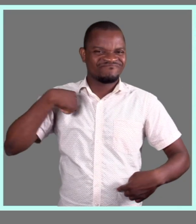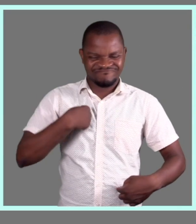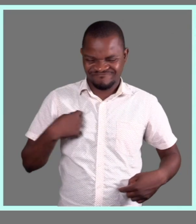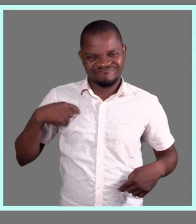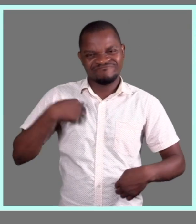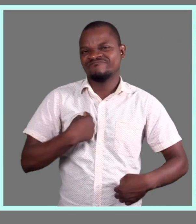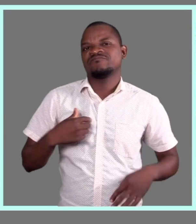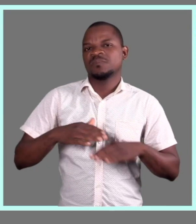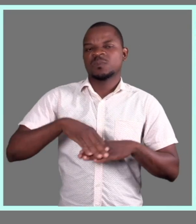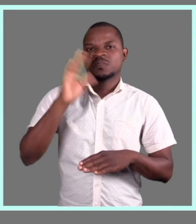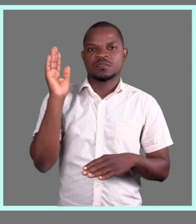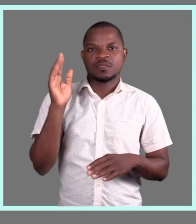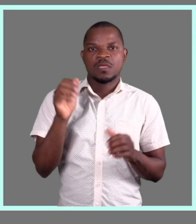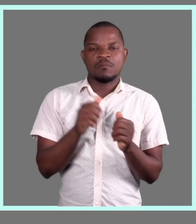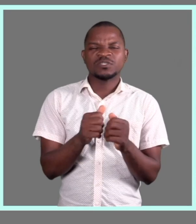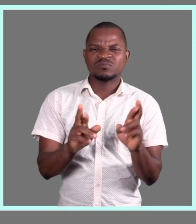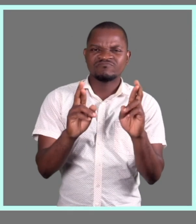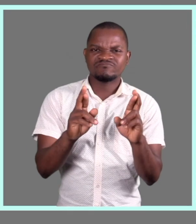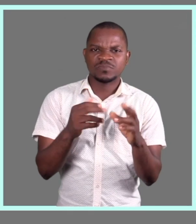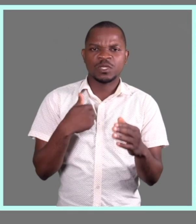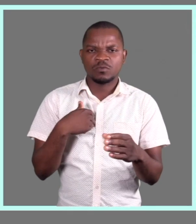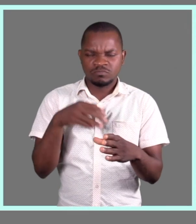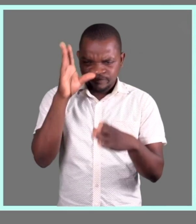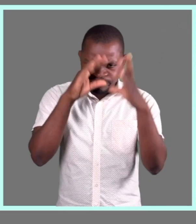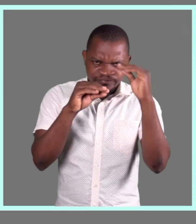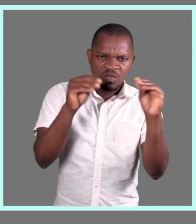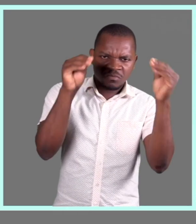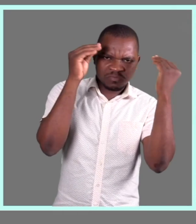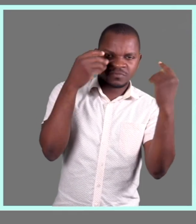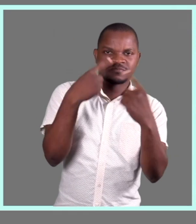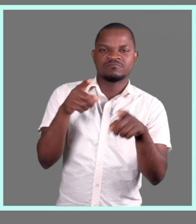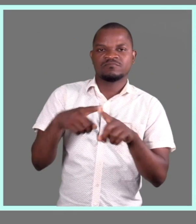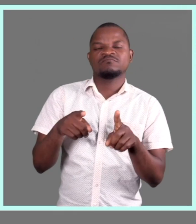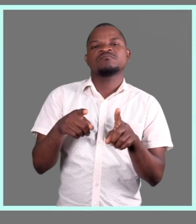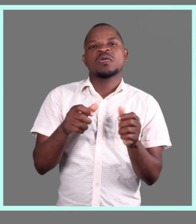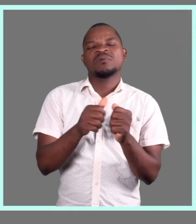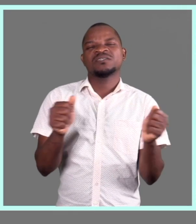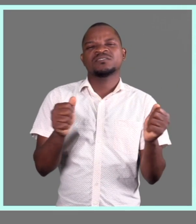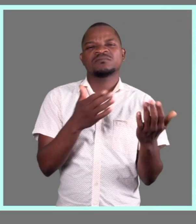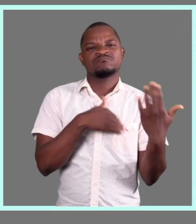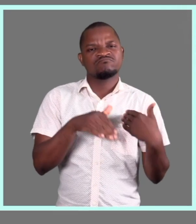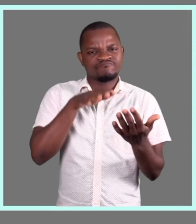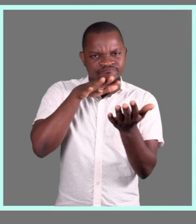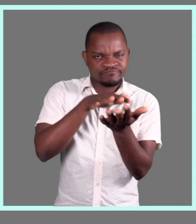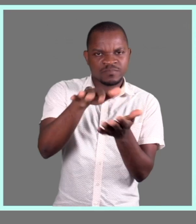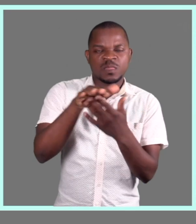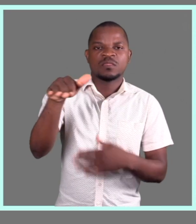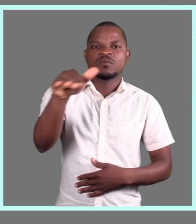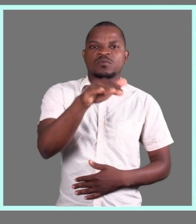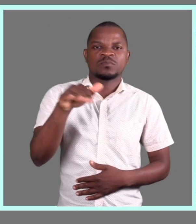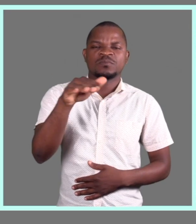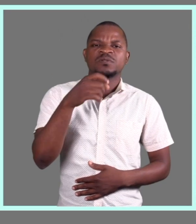aquilo nos mandava até tremer. Mas graças a essas informações que eu tive, vim também sensibilizar